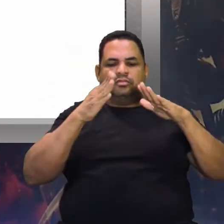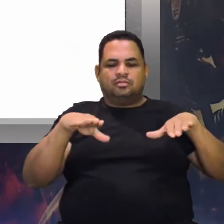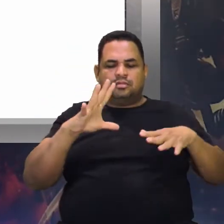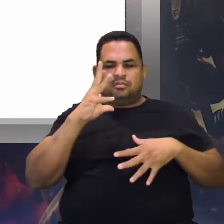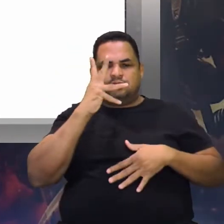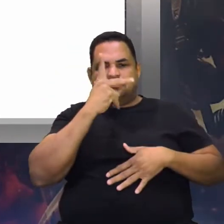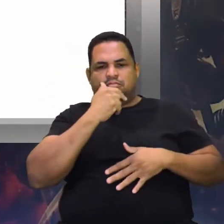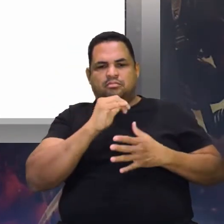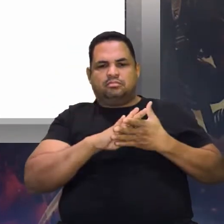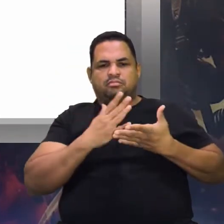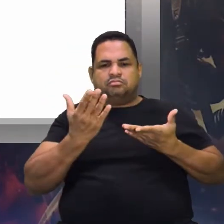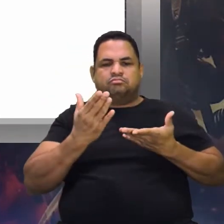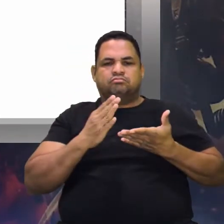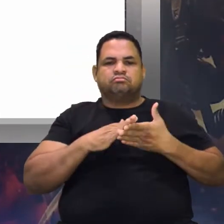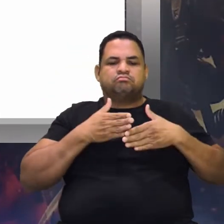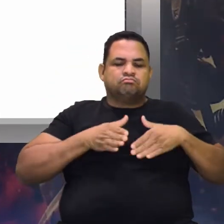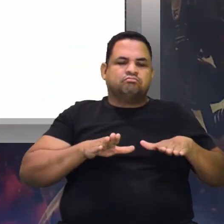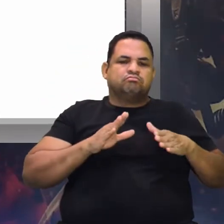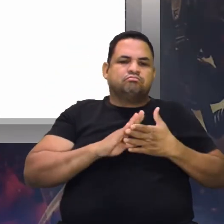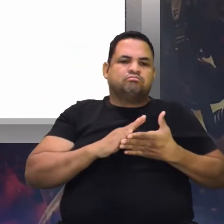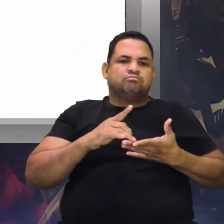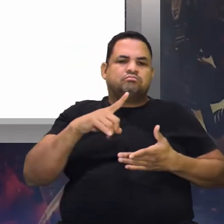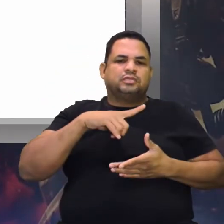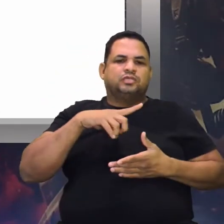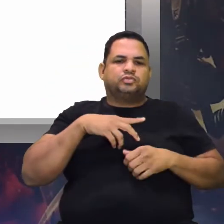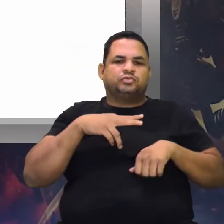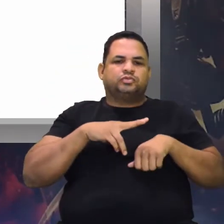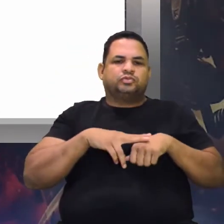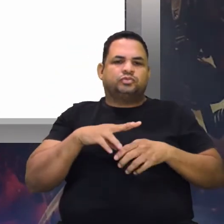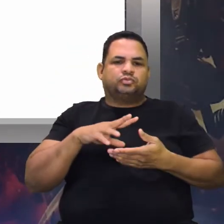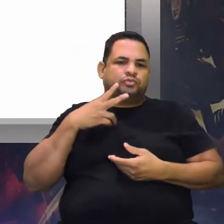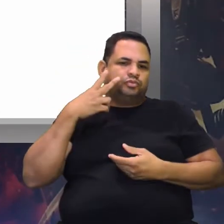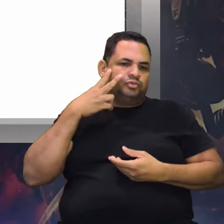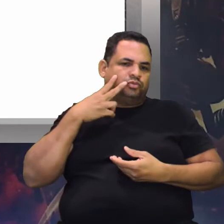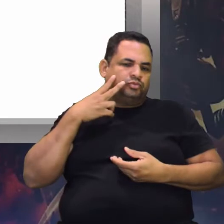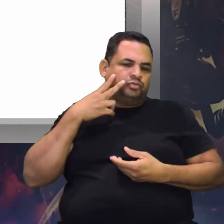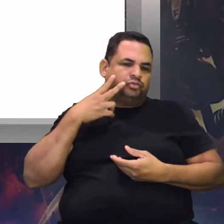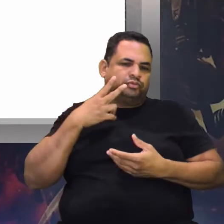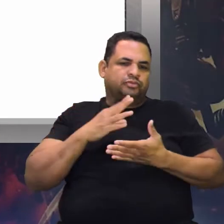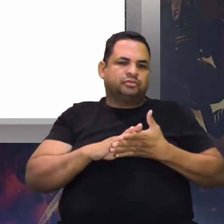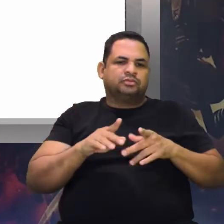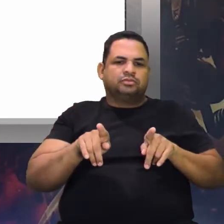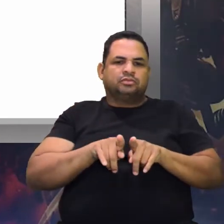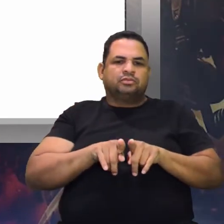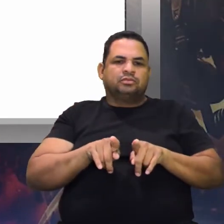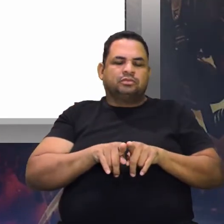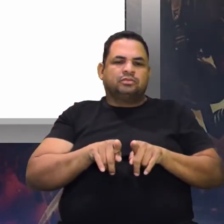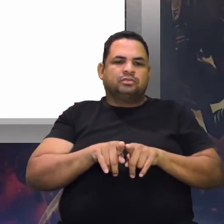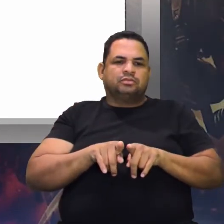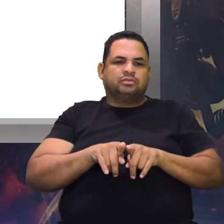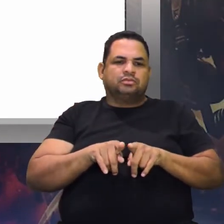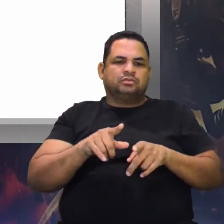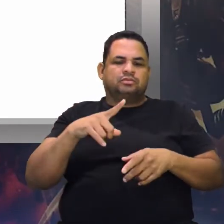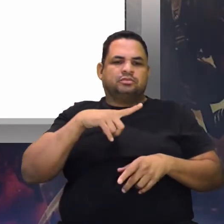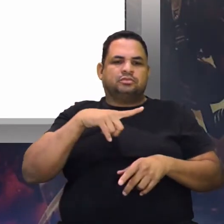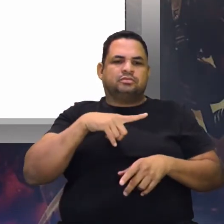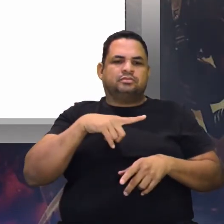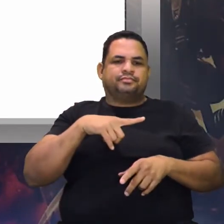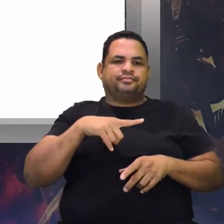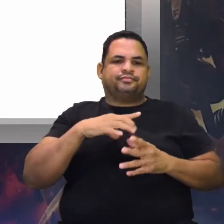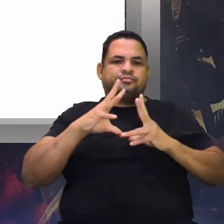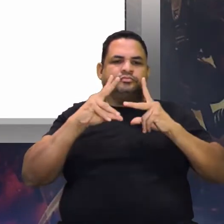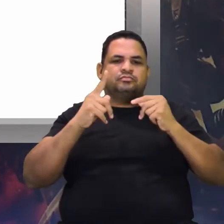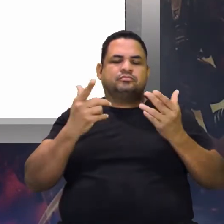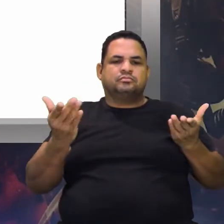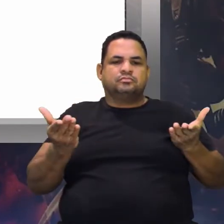da fertilidade, Deus do vinho. Temos o Deus do vinho. Temos Deus lá para tudo quanto